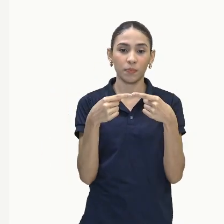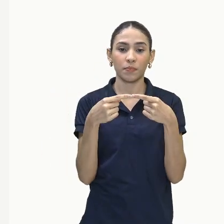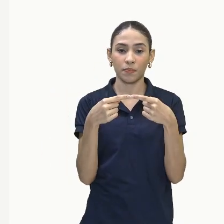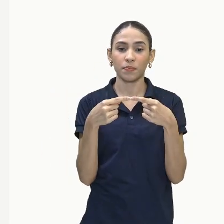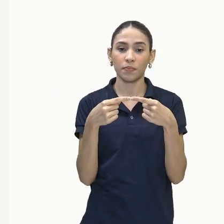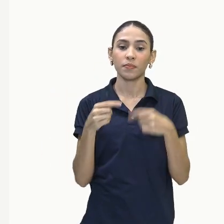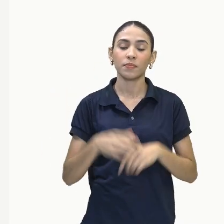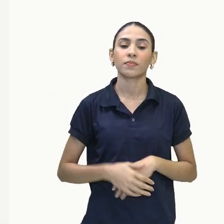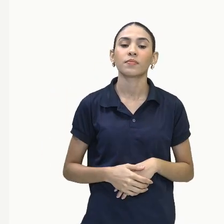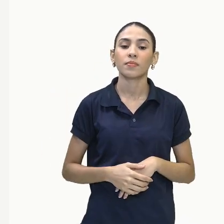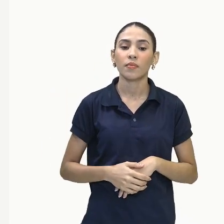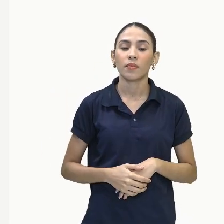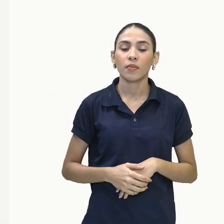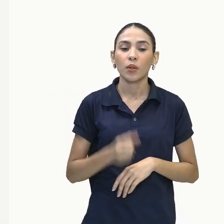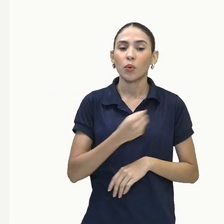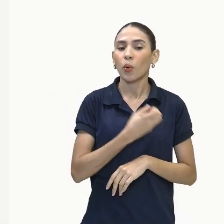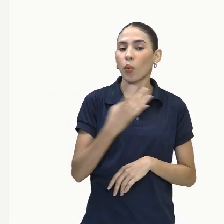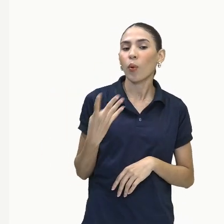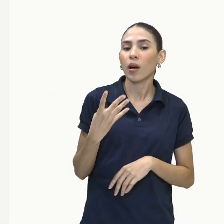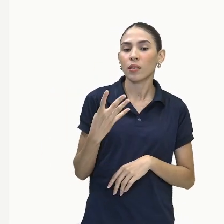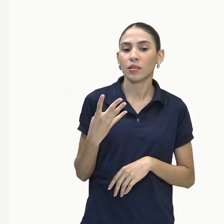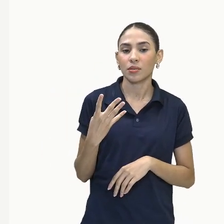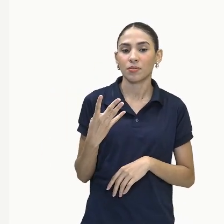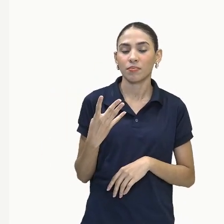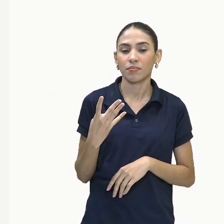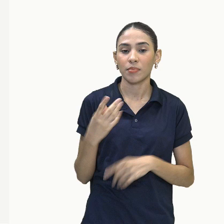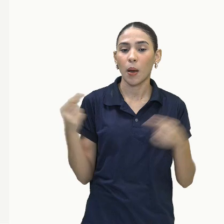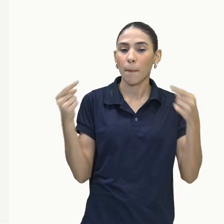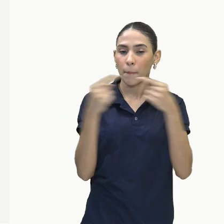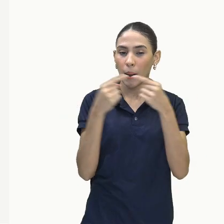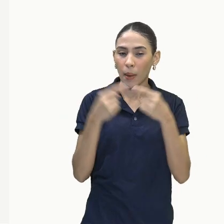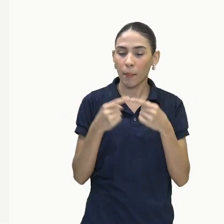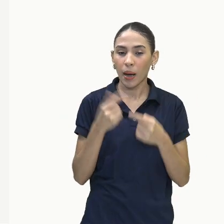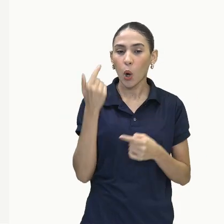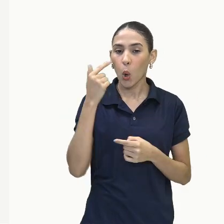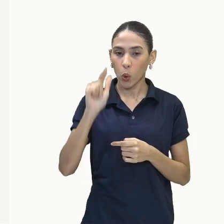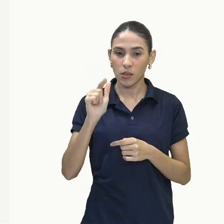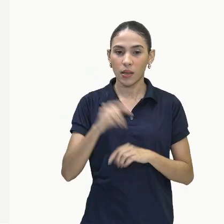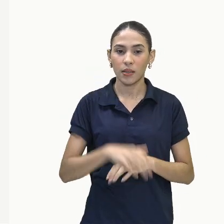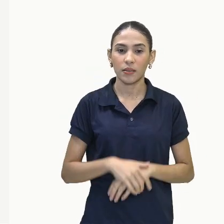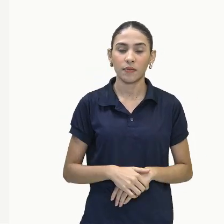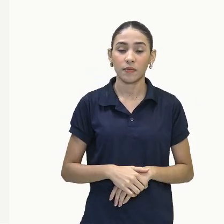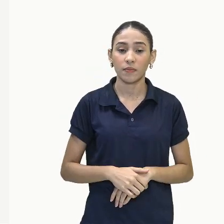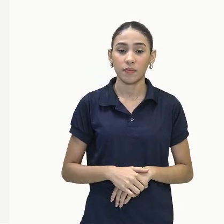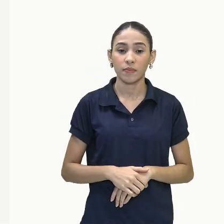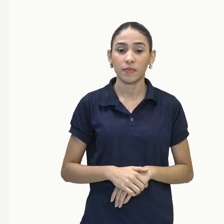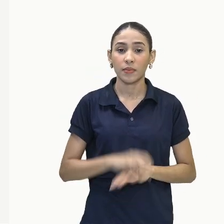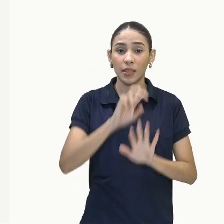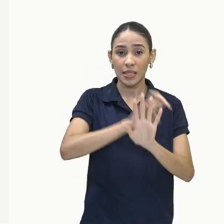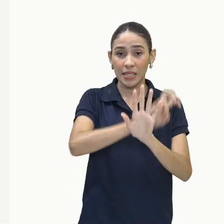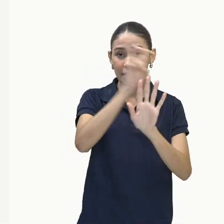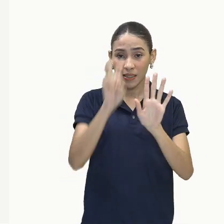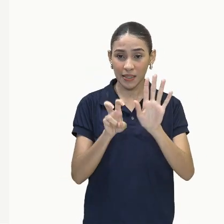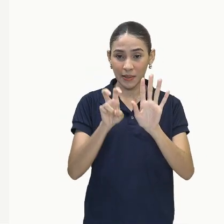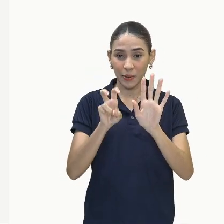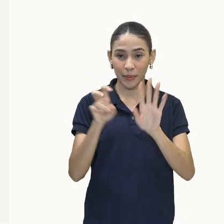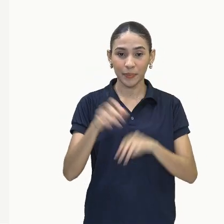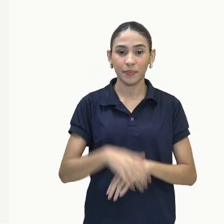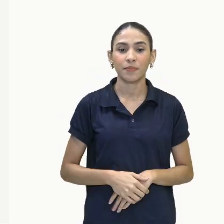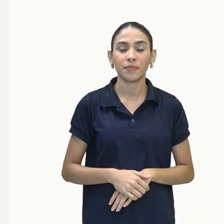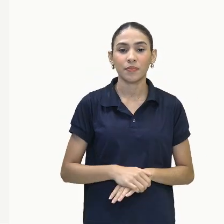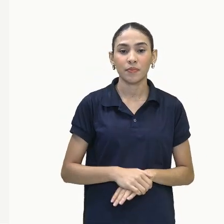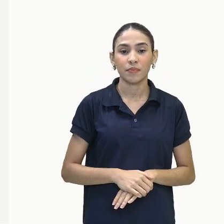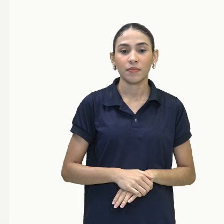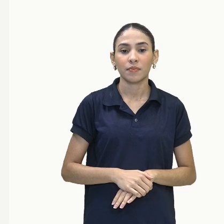combinações. Então, quantas combinações são possíveis formar? Na verdade, são 5, né? 1,